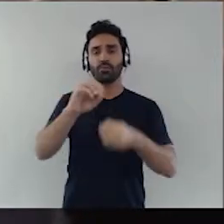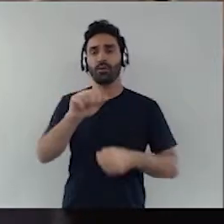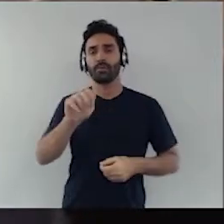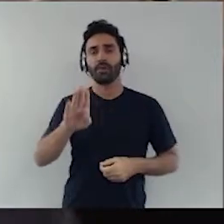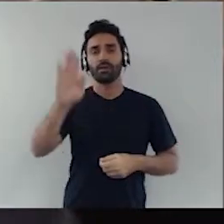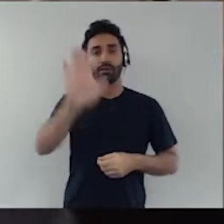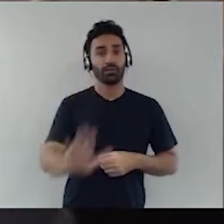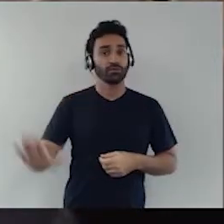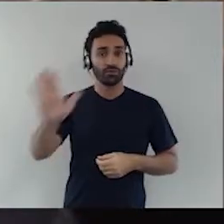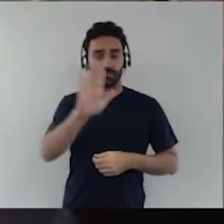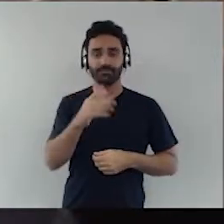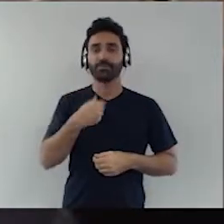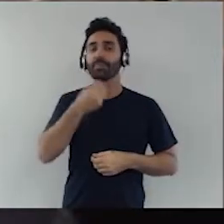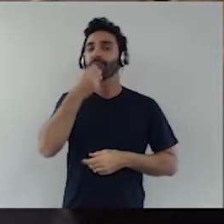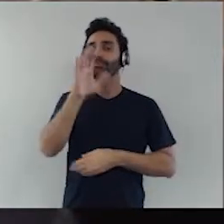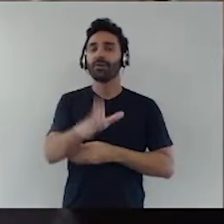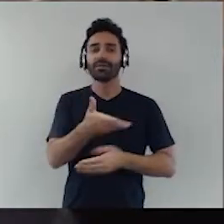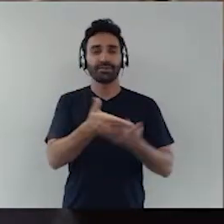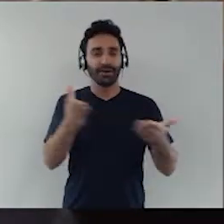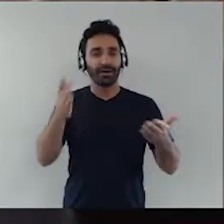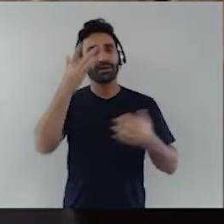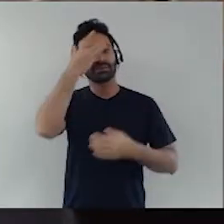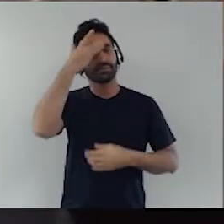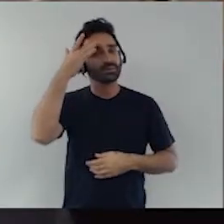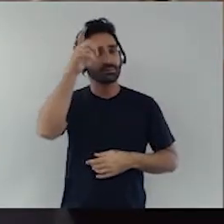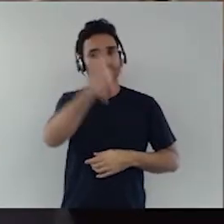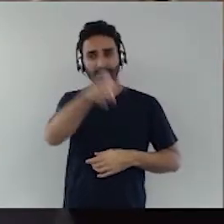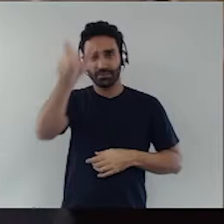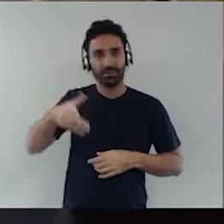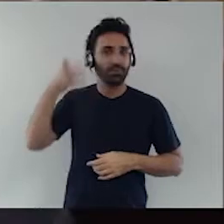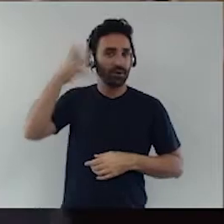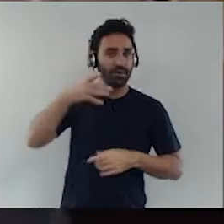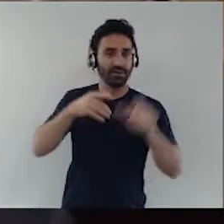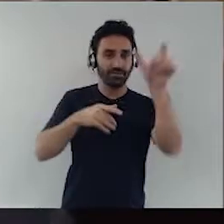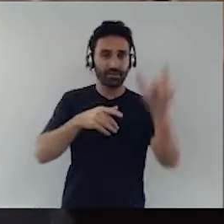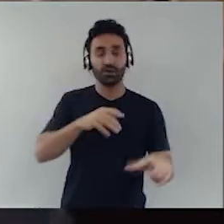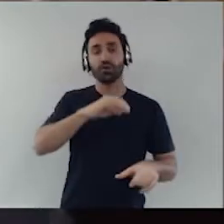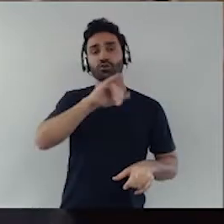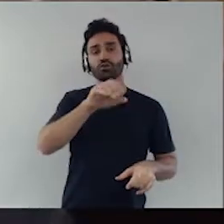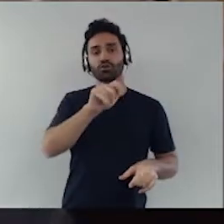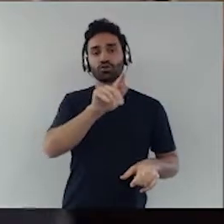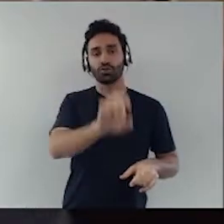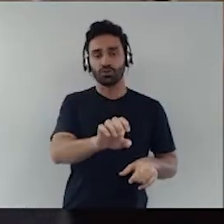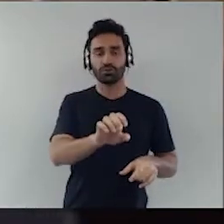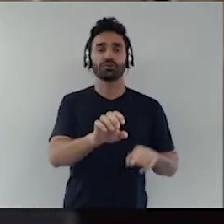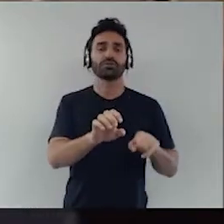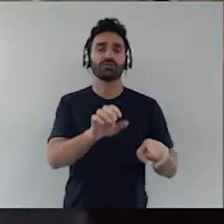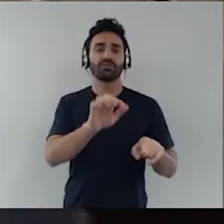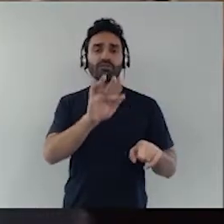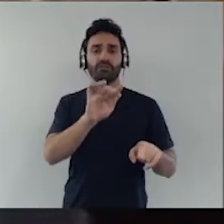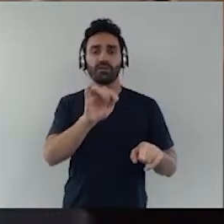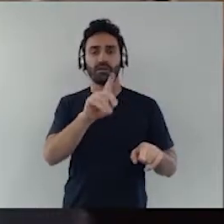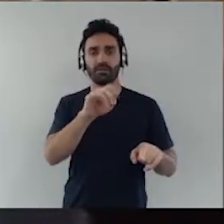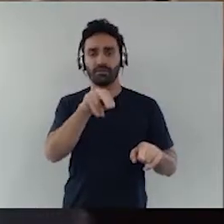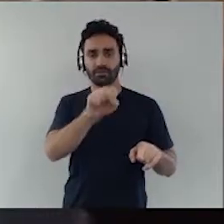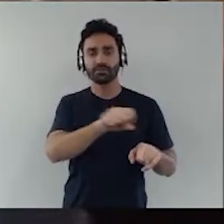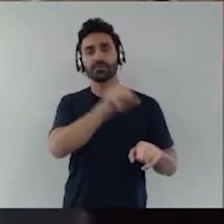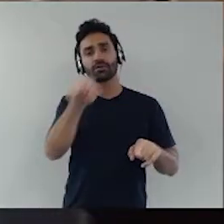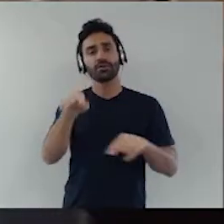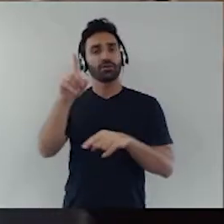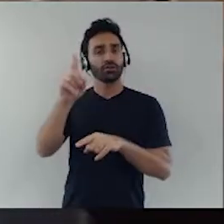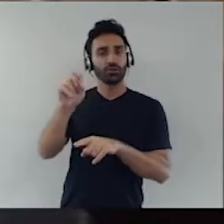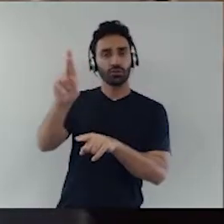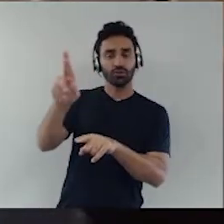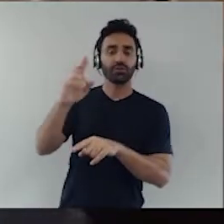Nacional. Gostaria de dar boa tarde também aos nossos palestrantes, Dr. Jorge Ulisses Jacobi Fernandes, doutora